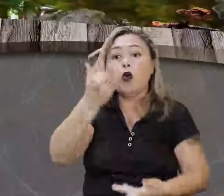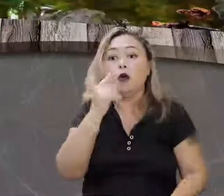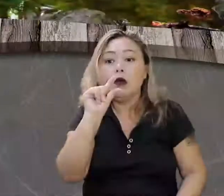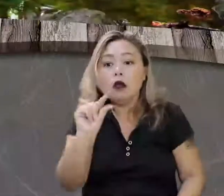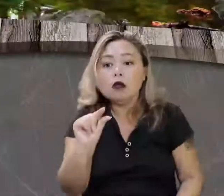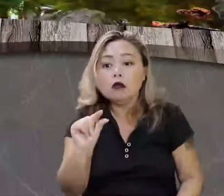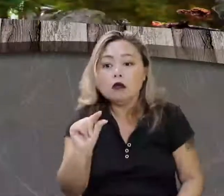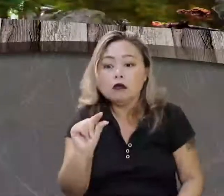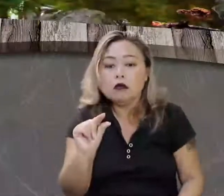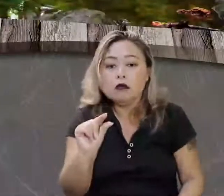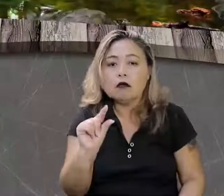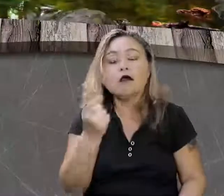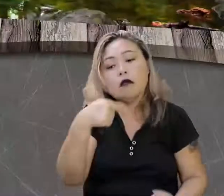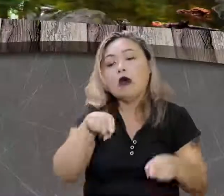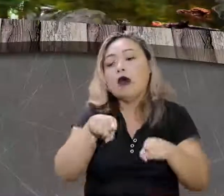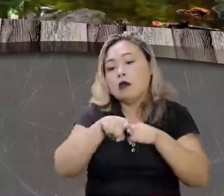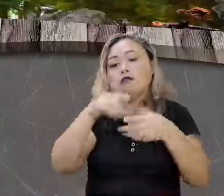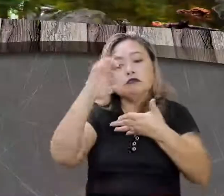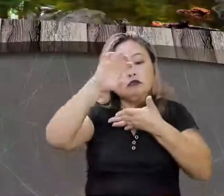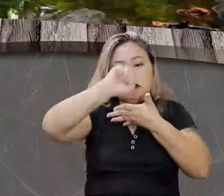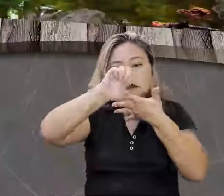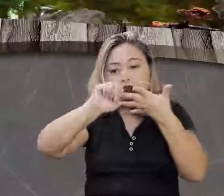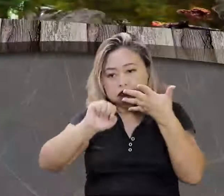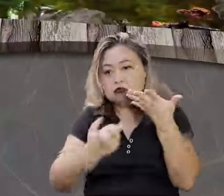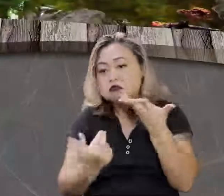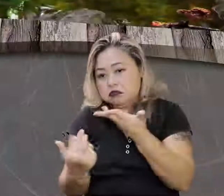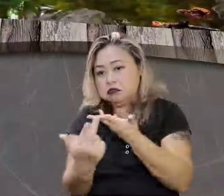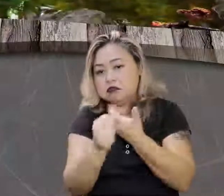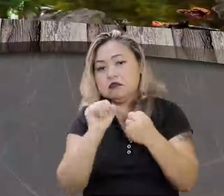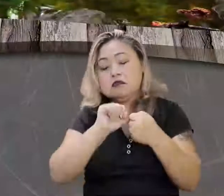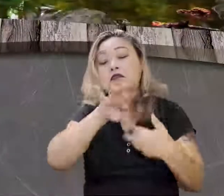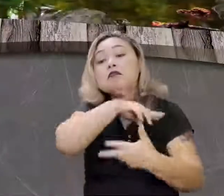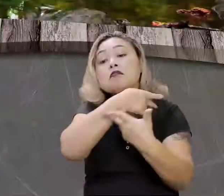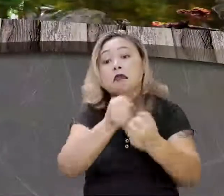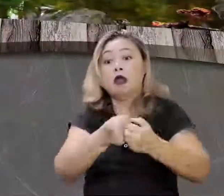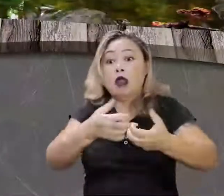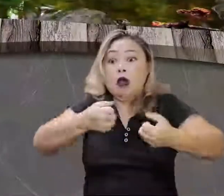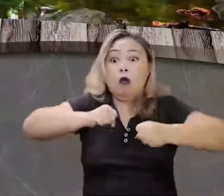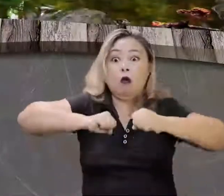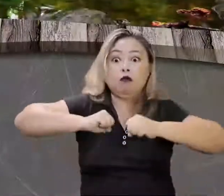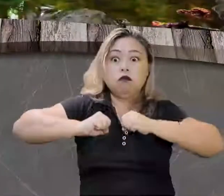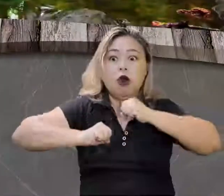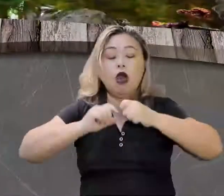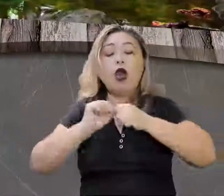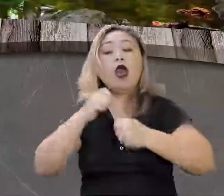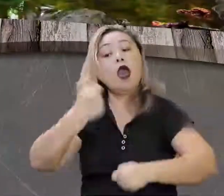menos. A cadeia alimentar não é diferente. Tá? Eles são animais de grande porte e